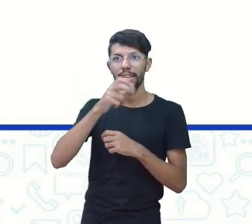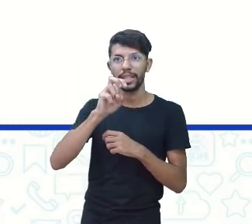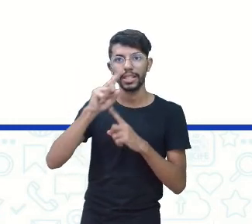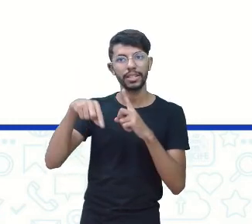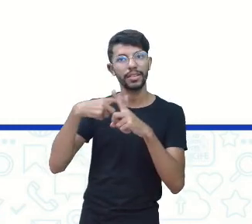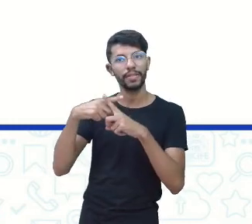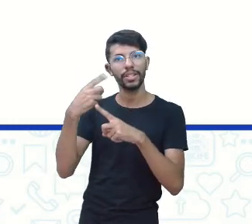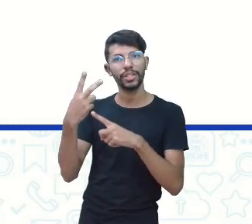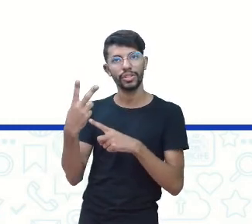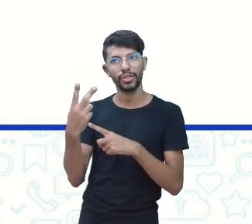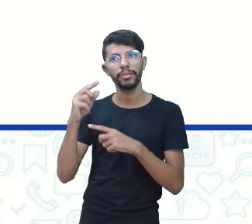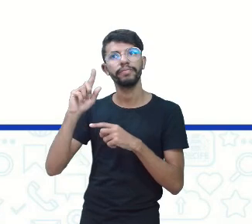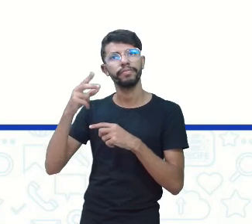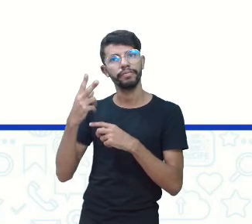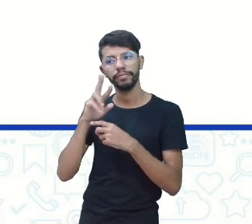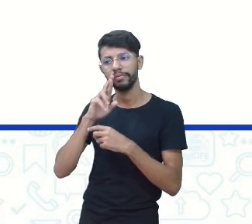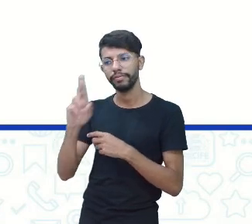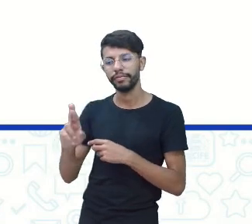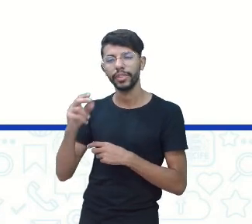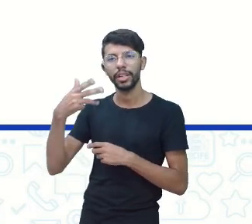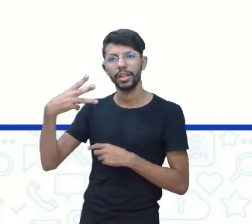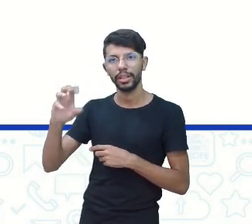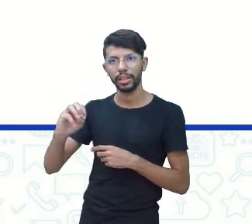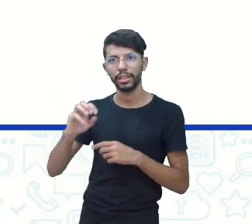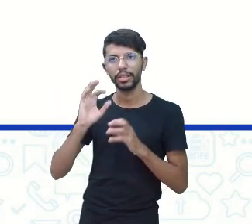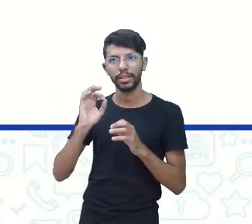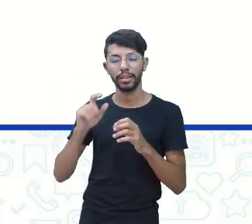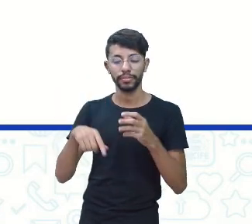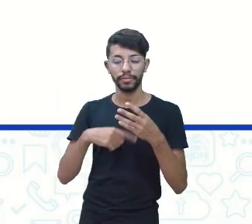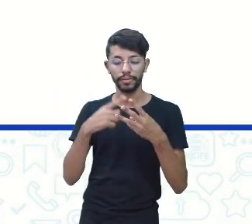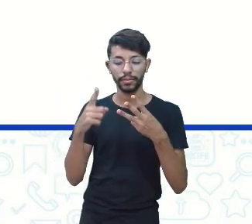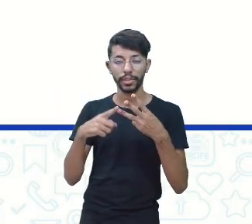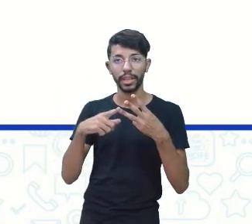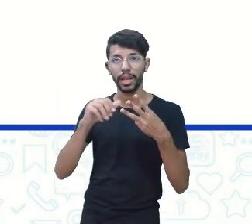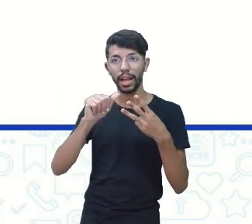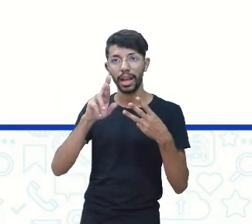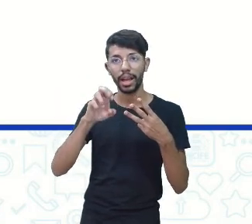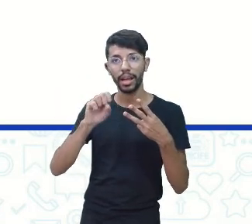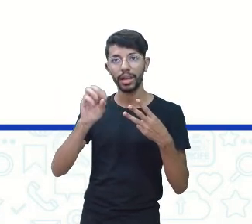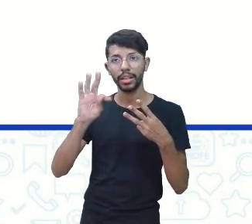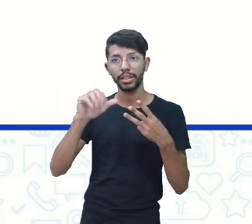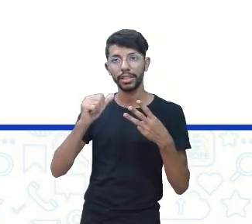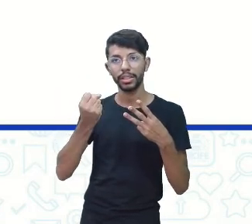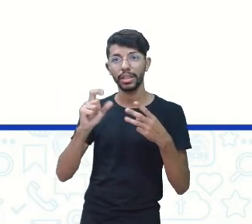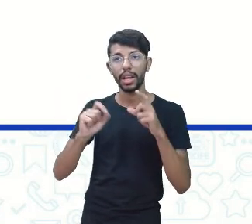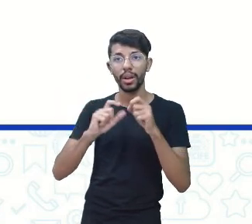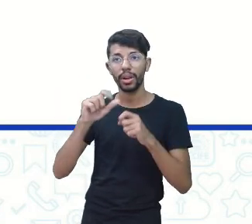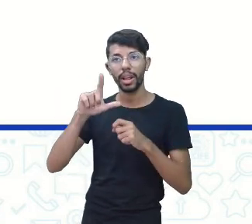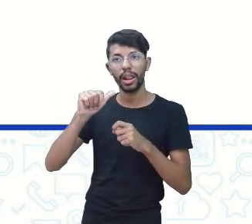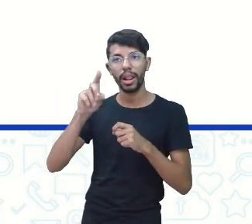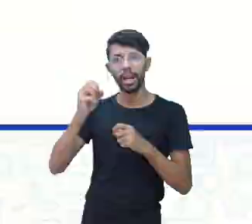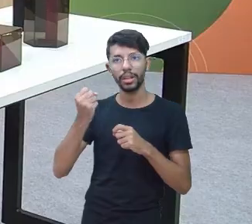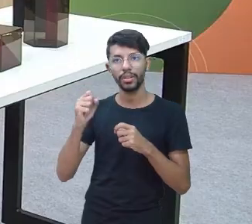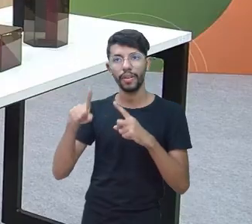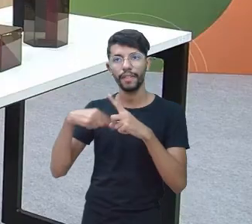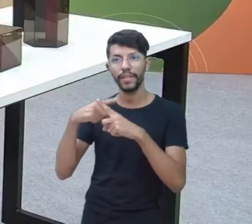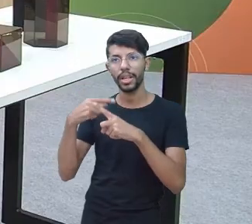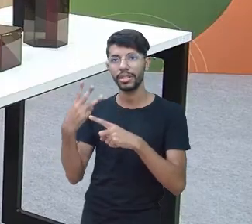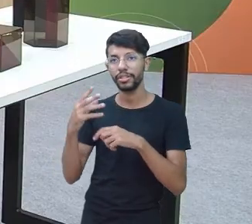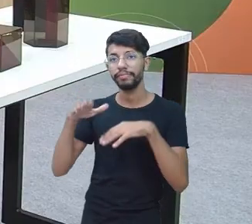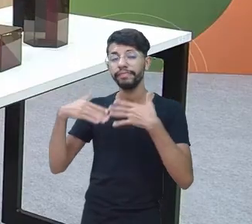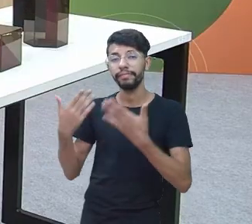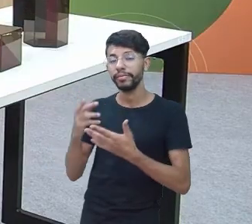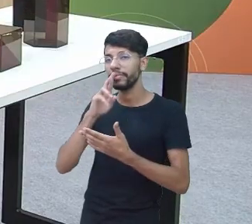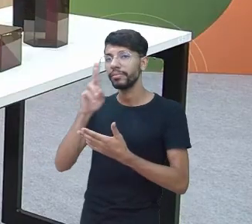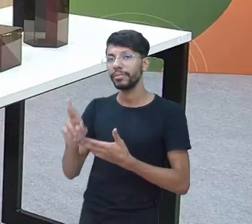dar 30. E as arestas vai ser lado vezes 3. Então, 3 vezes 15 vai dar 45 arestas, tá,